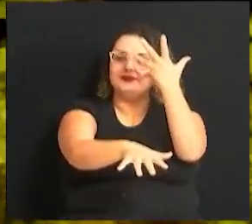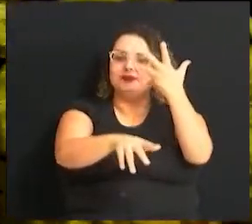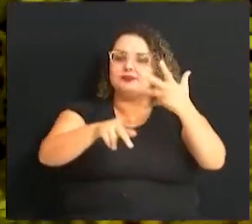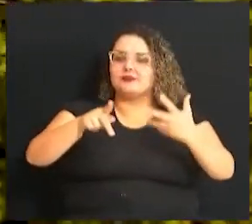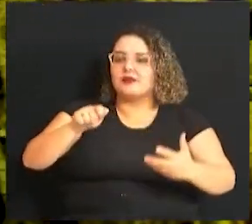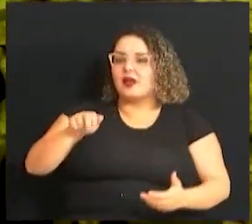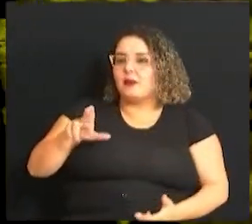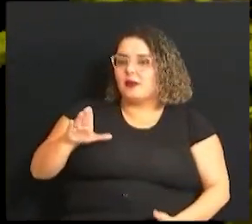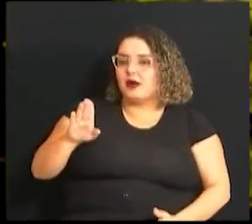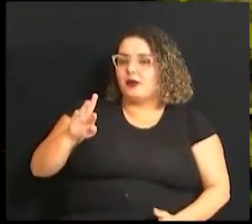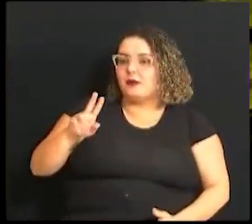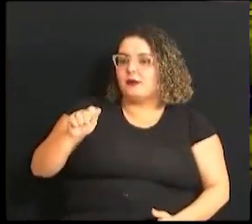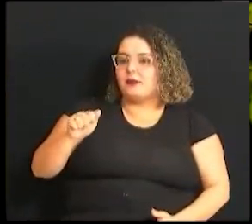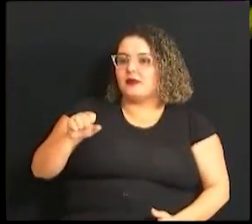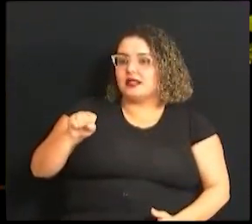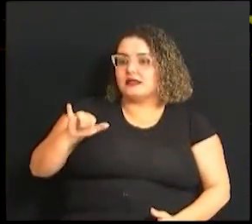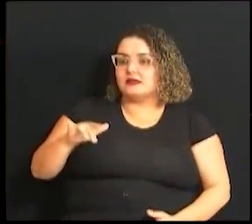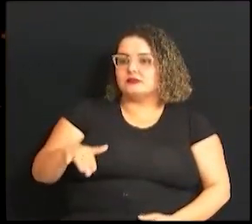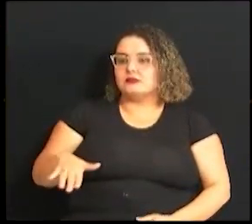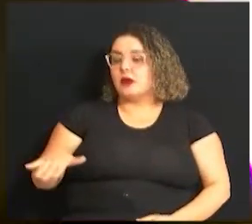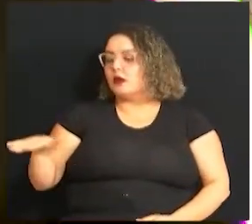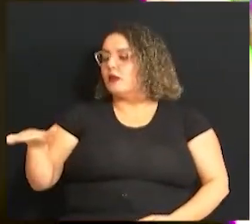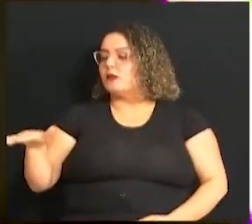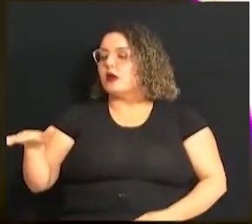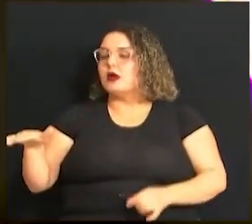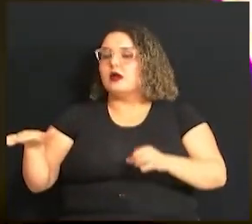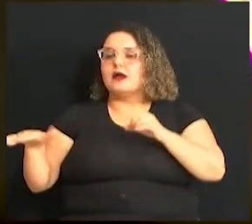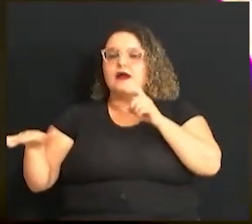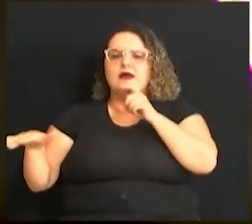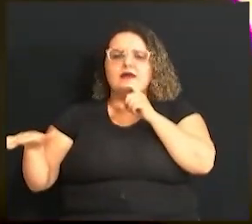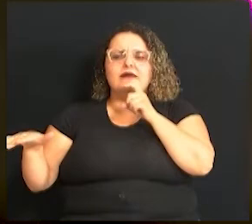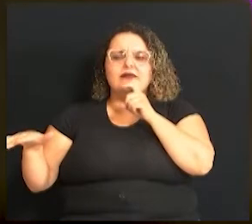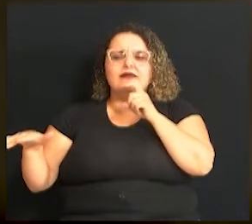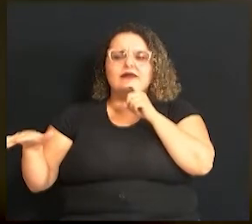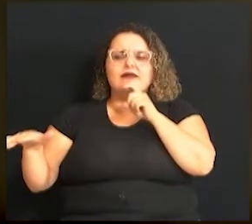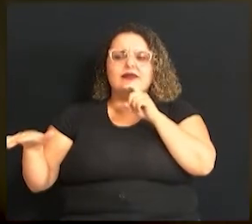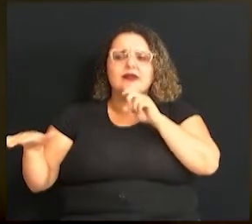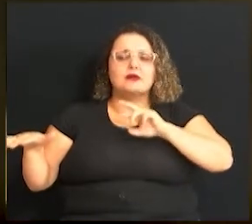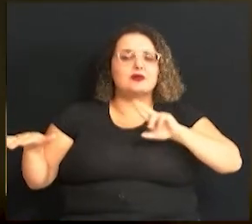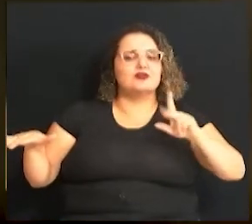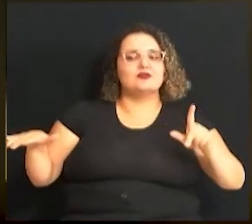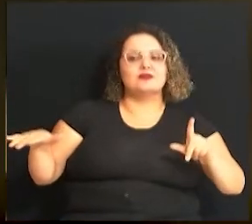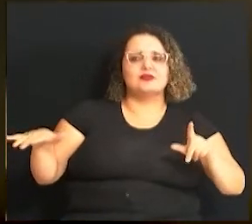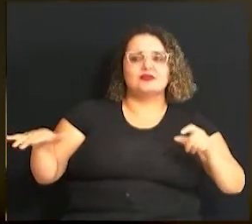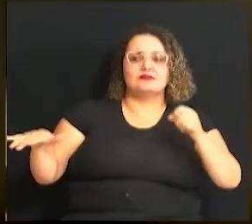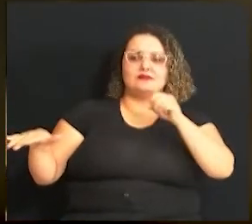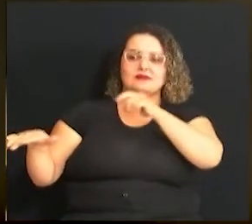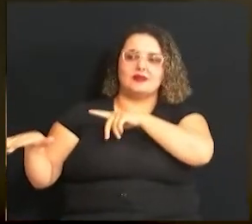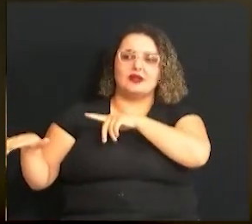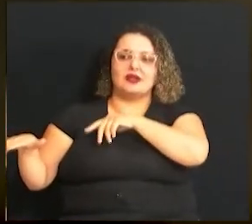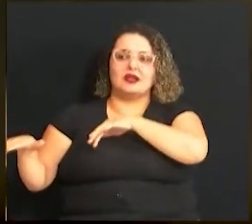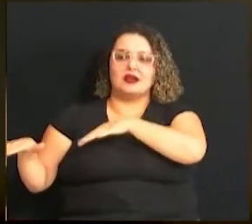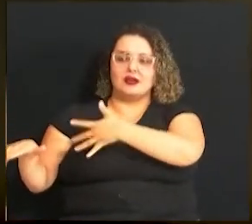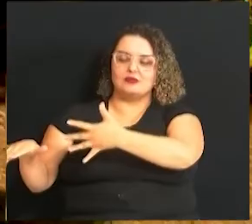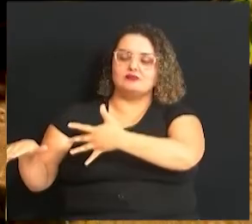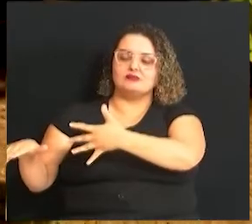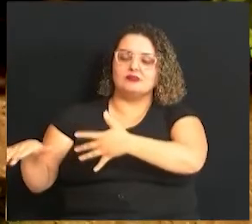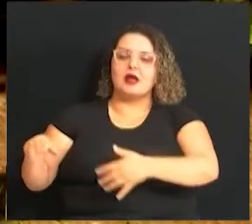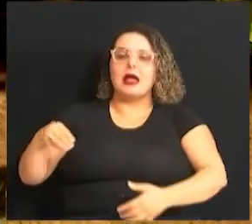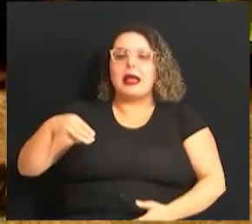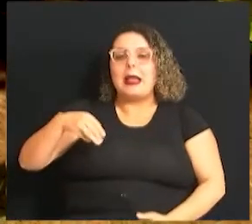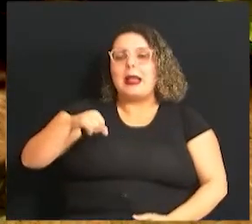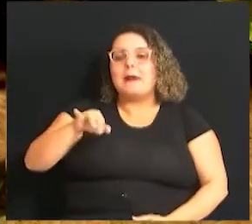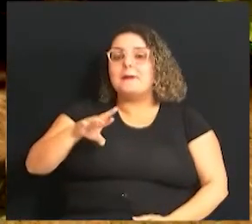formada pelos paus-brasil. Olha só. Aqui é impressionante a diferença de temperatura entre o sol